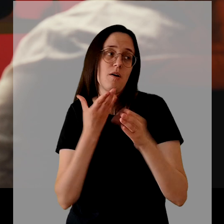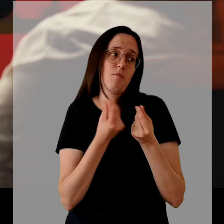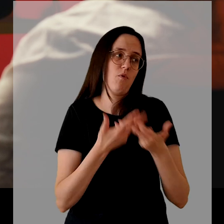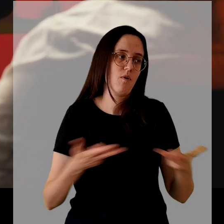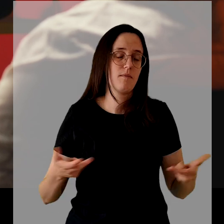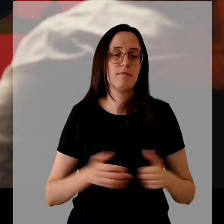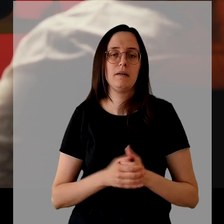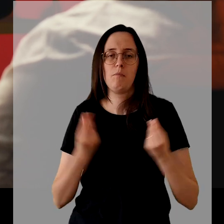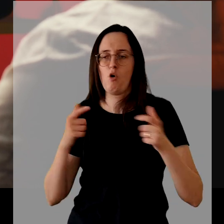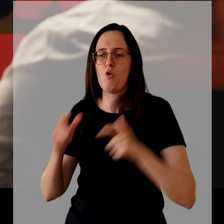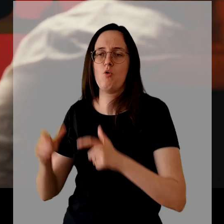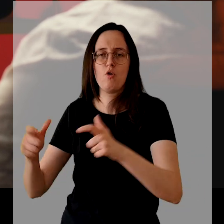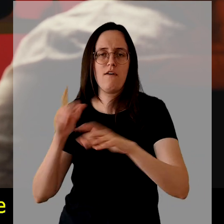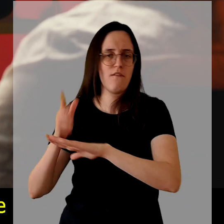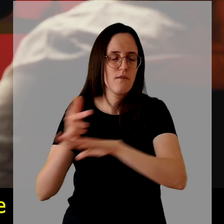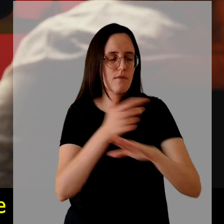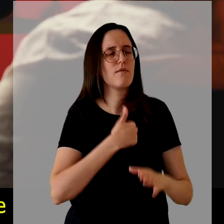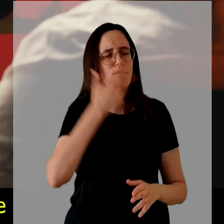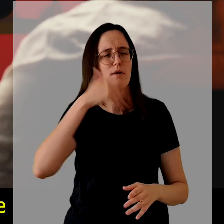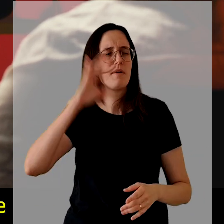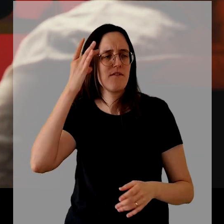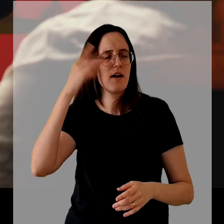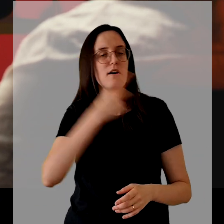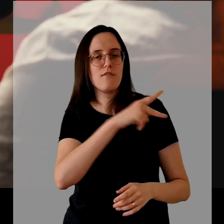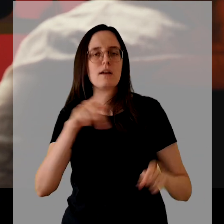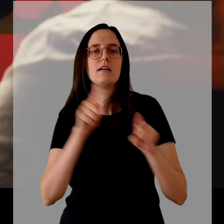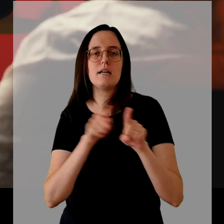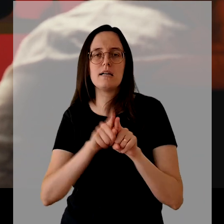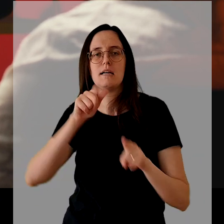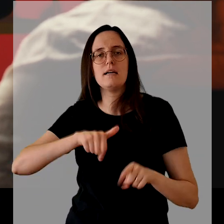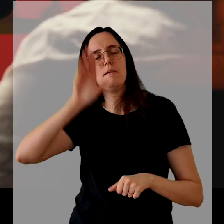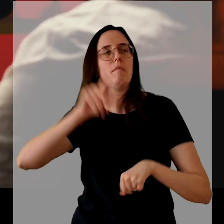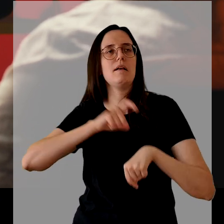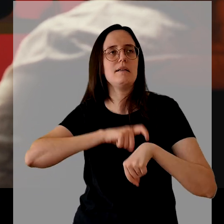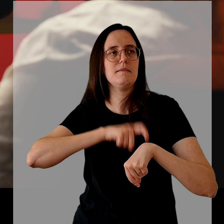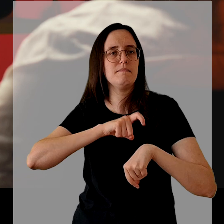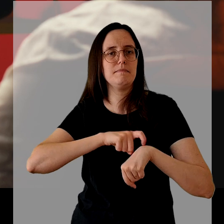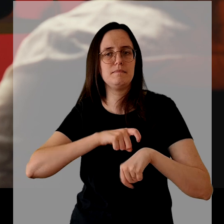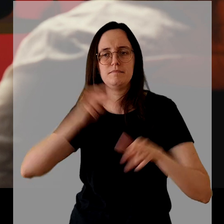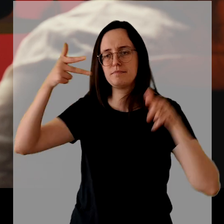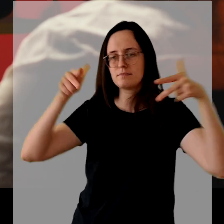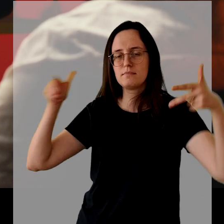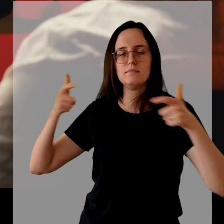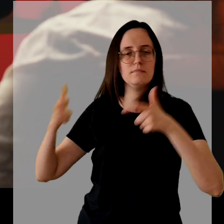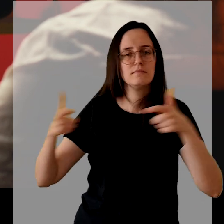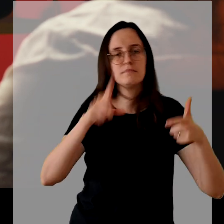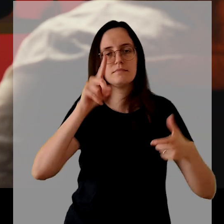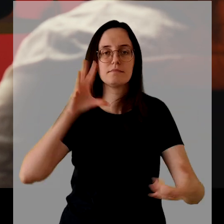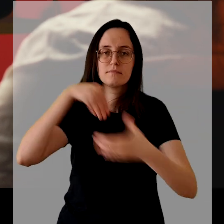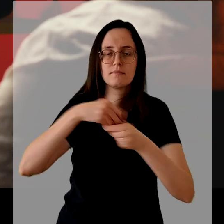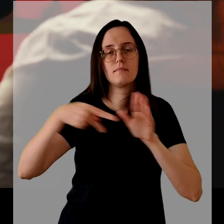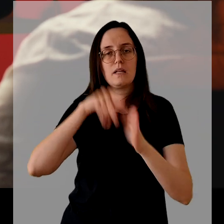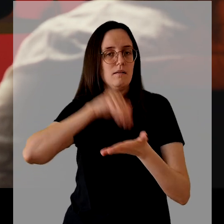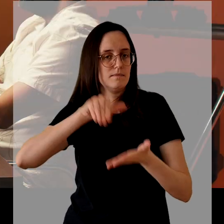com certeza, muitas locações. Acho que facilitou bastante por vocês estarem... A maior parte da série se passar